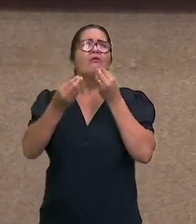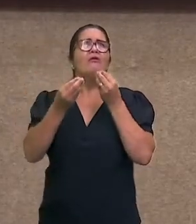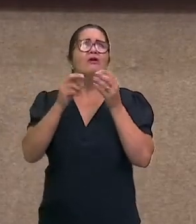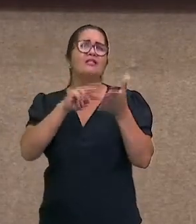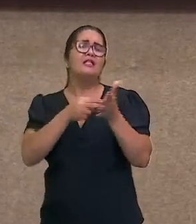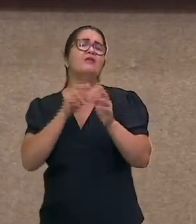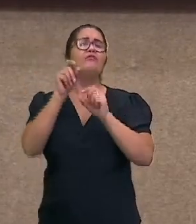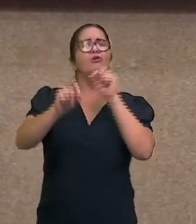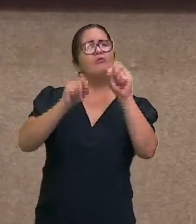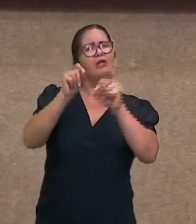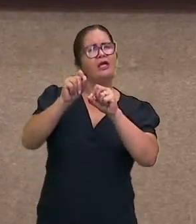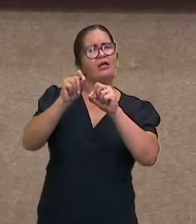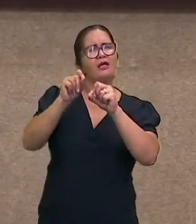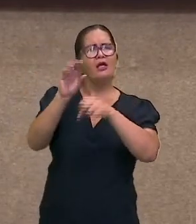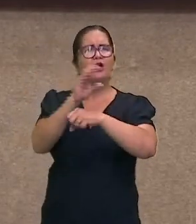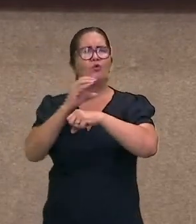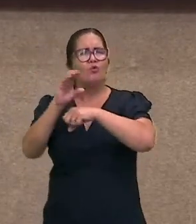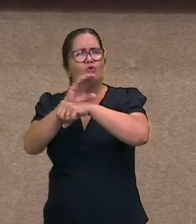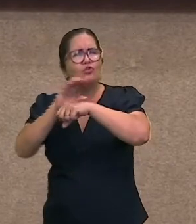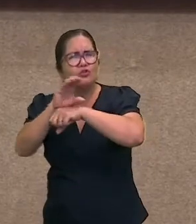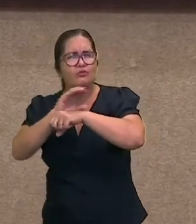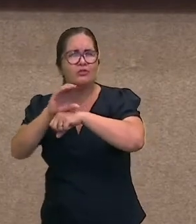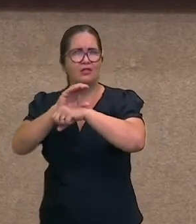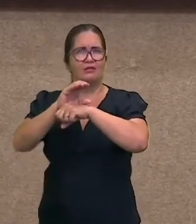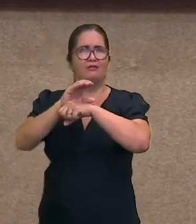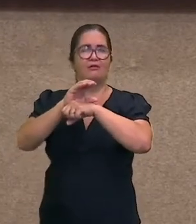sistema de normas fundamentais,